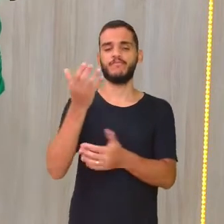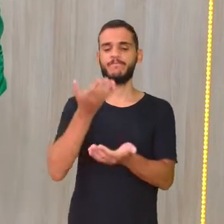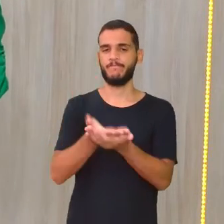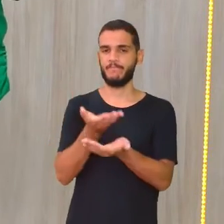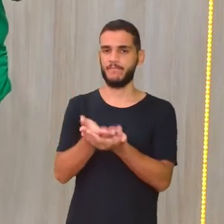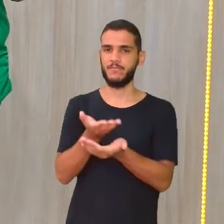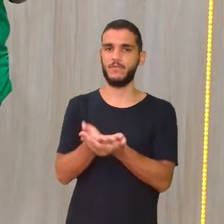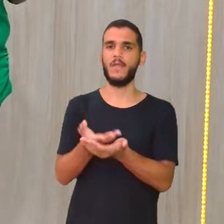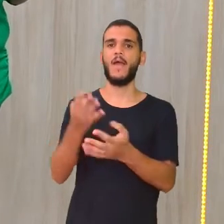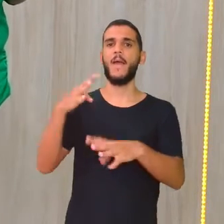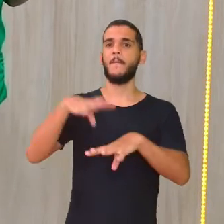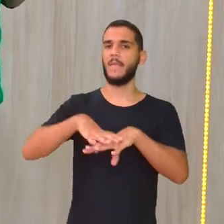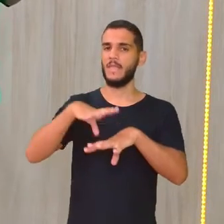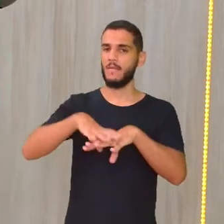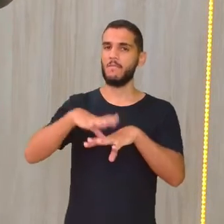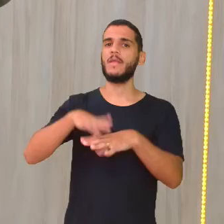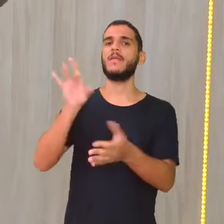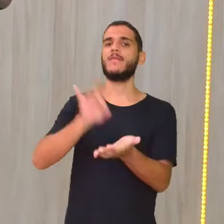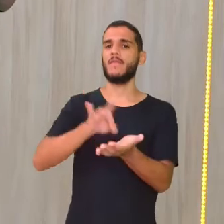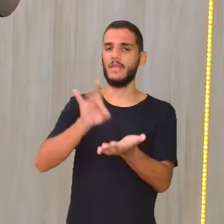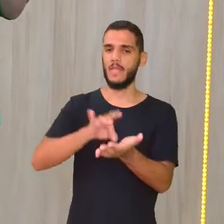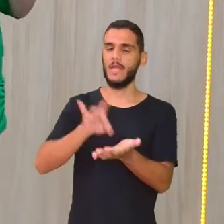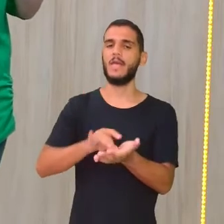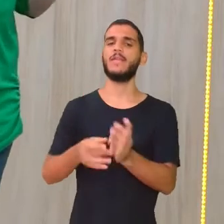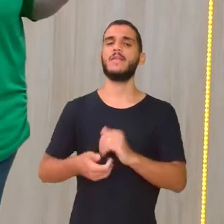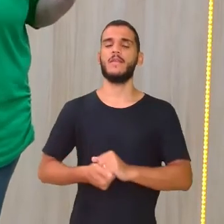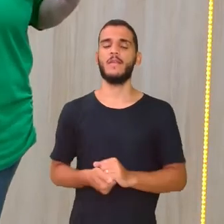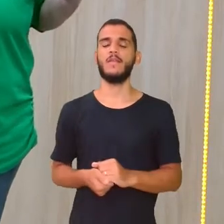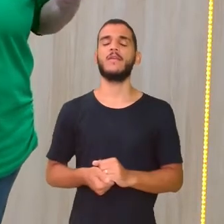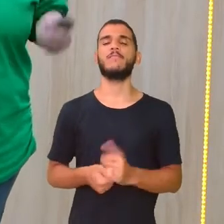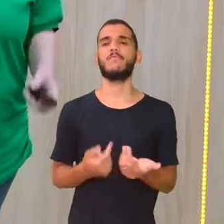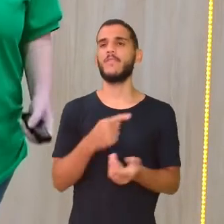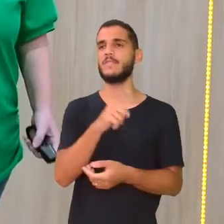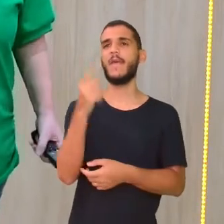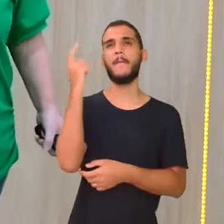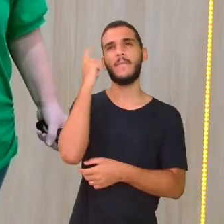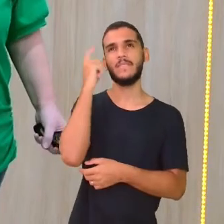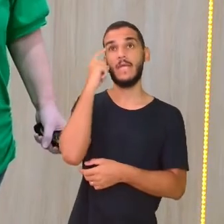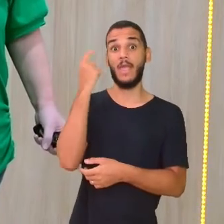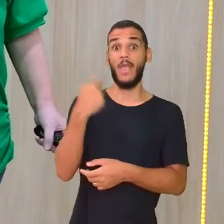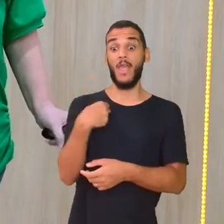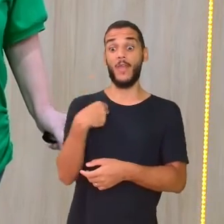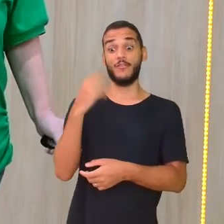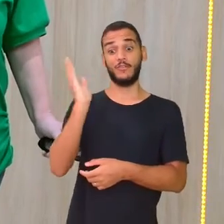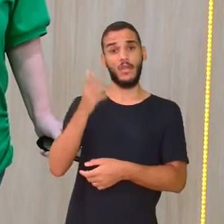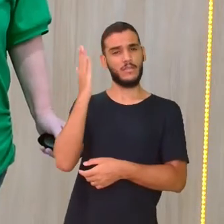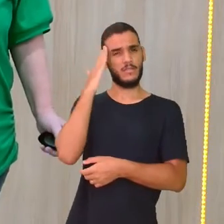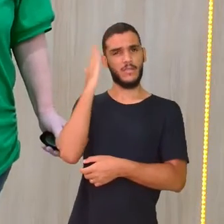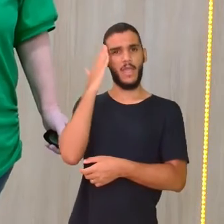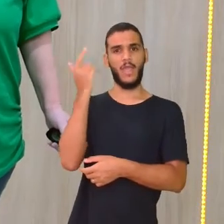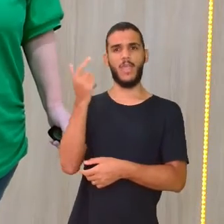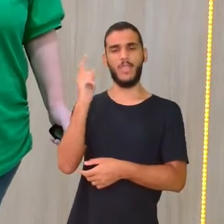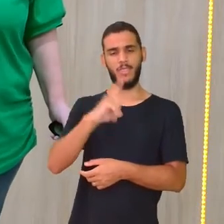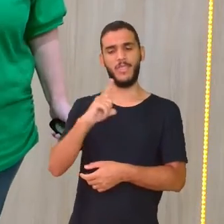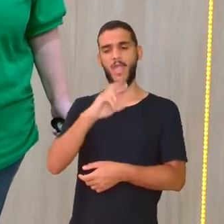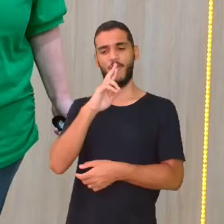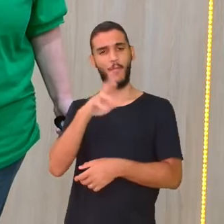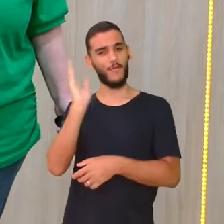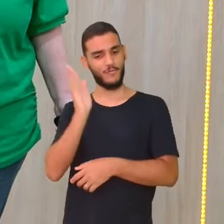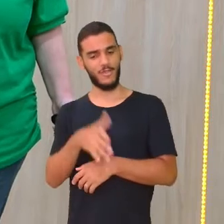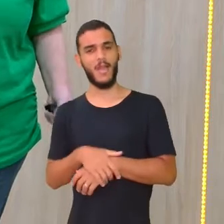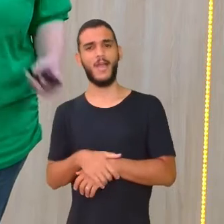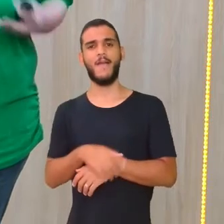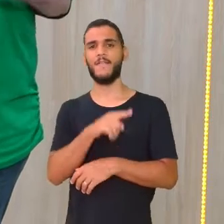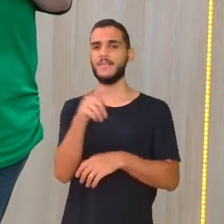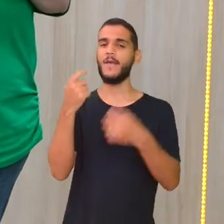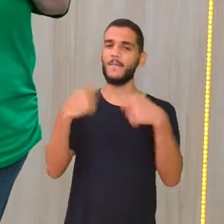a matemática mesmo, aquela matemática criativa, aquela matemática que você vai pensar e você vai dizer, eita, cheguei na solução. Você vai precisar